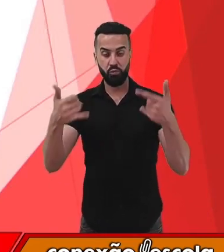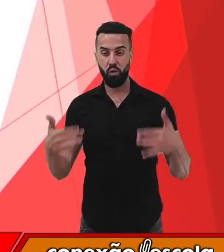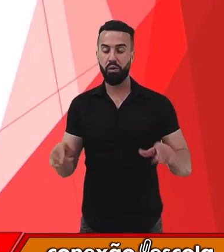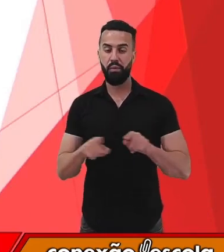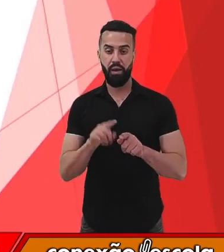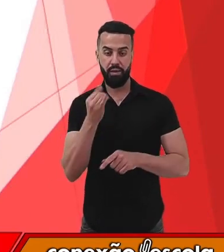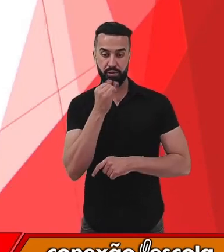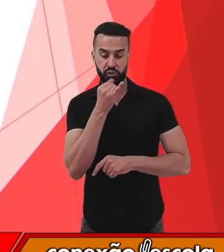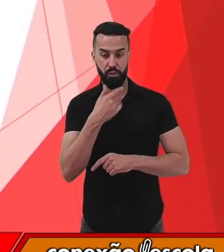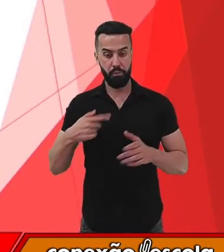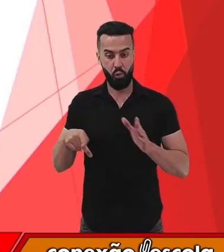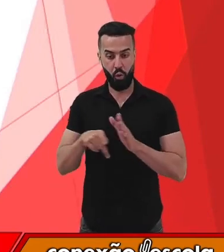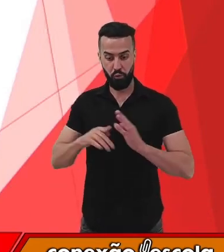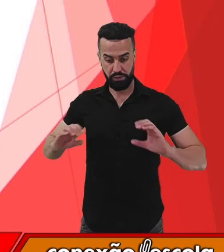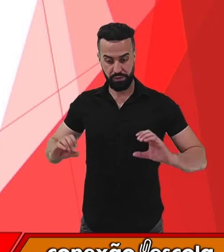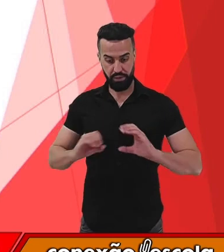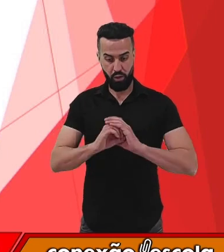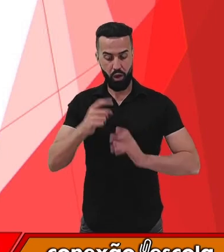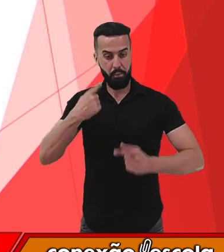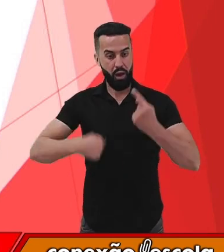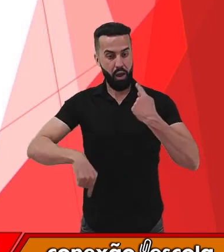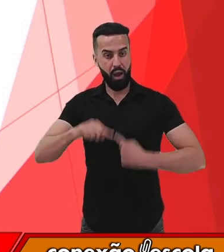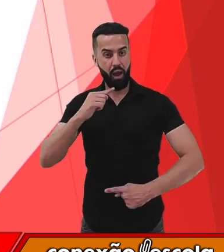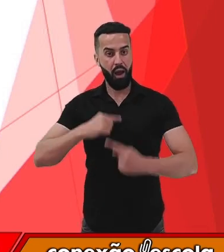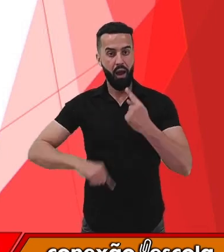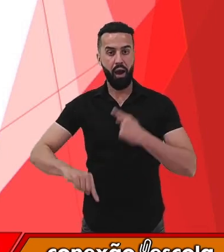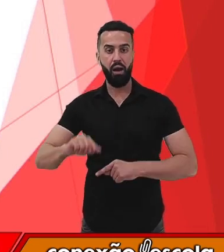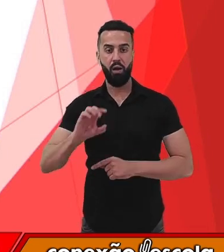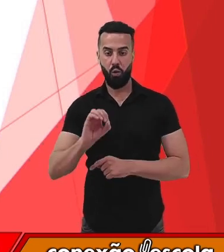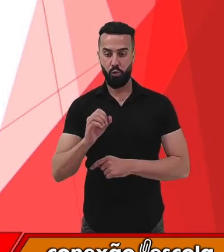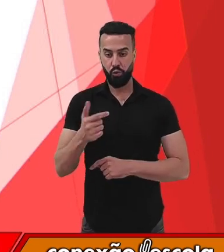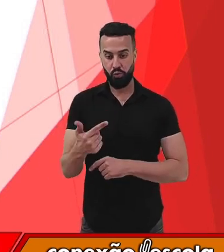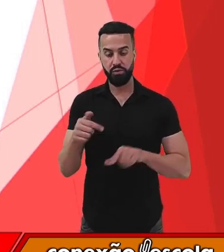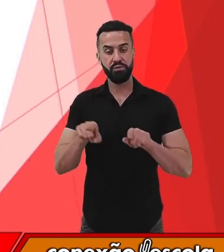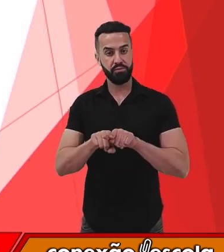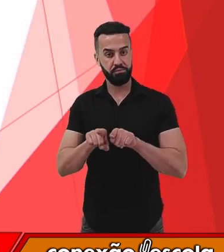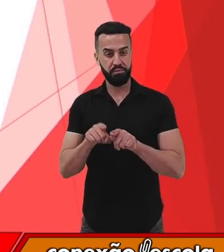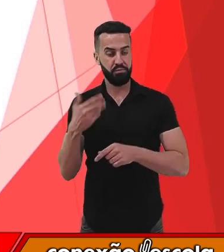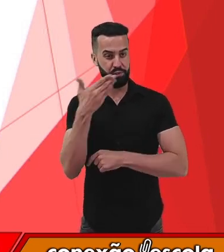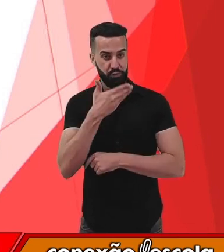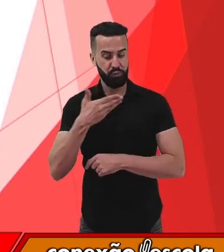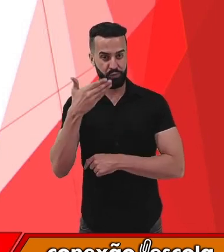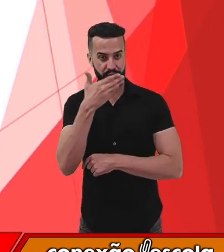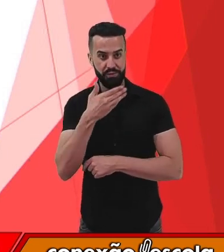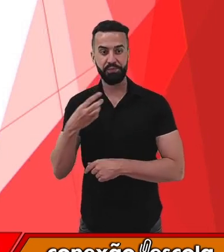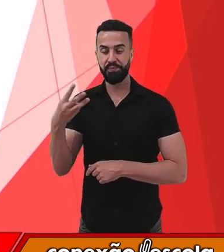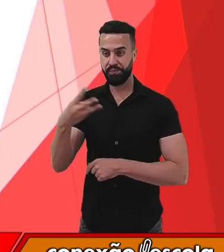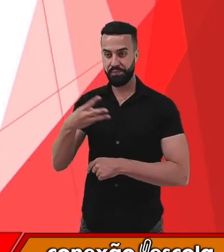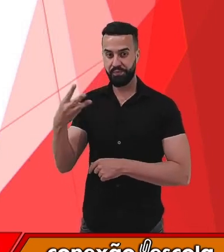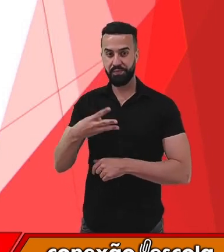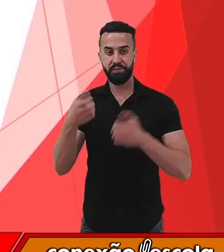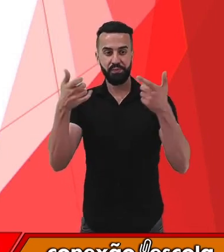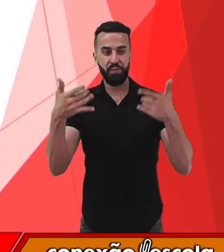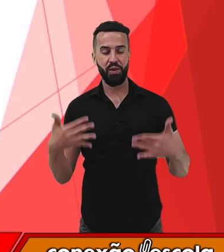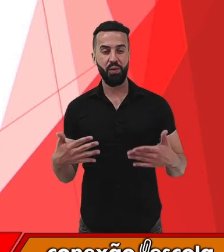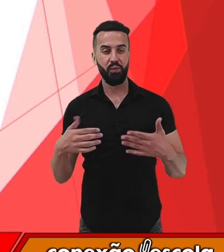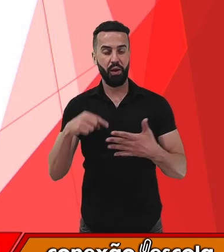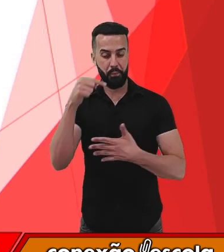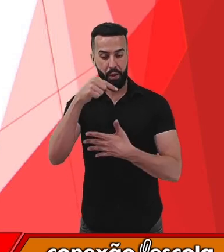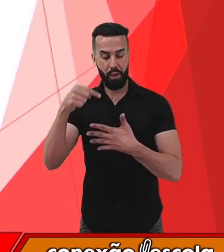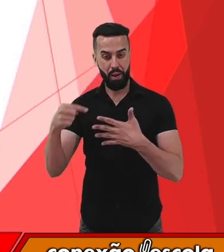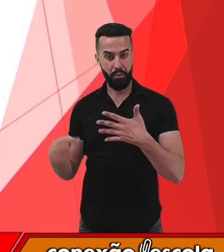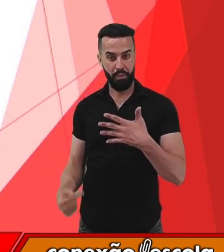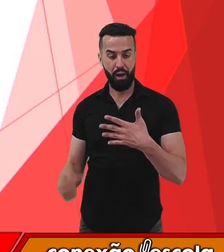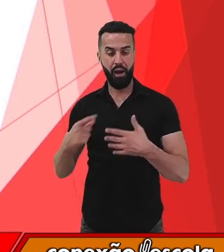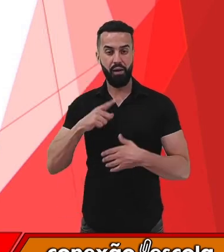nas células, cuja matéria-prima é o gás oxigênio e a glicose. Falamos também sobre os componentes do